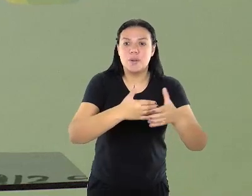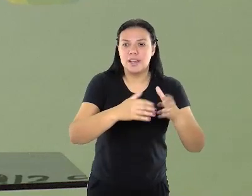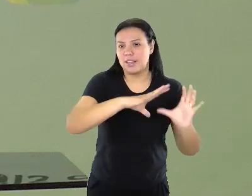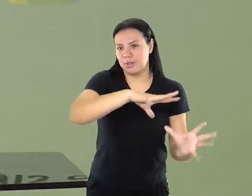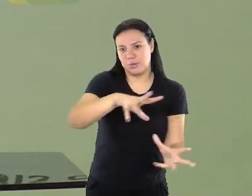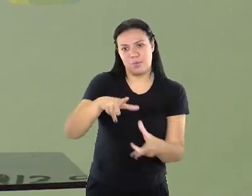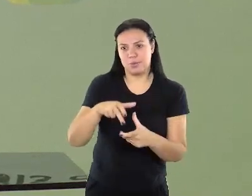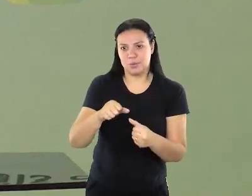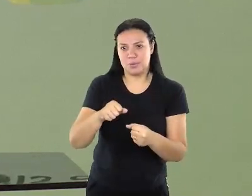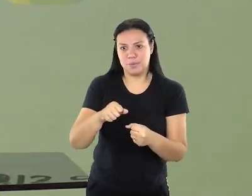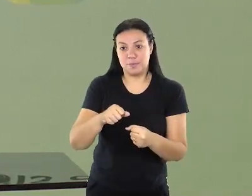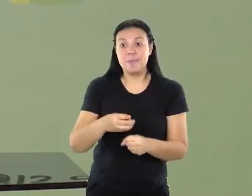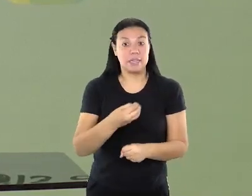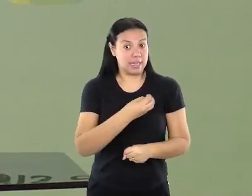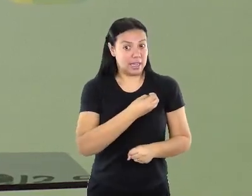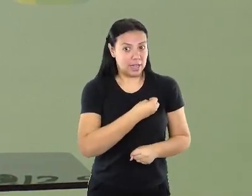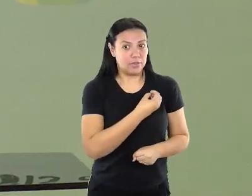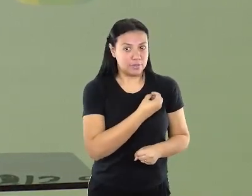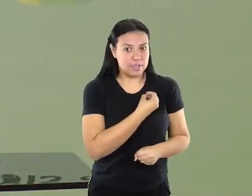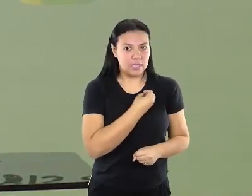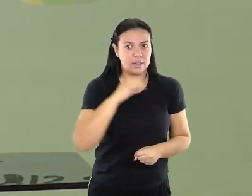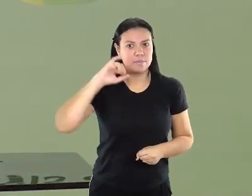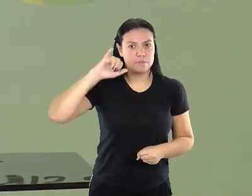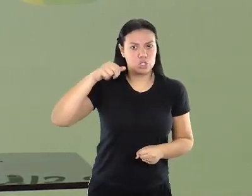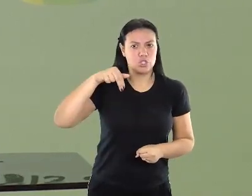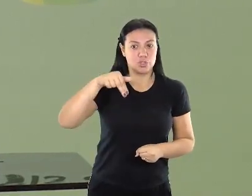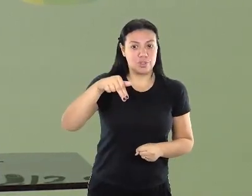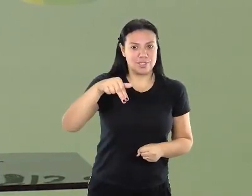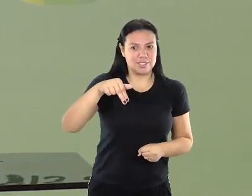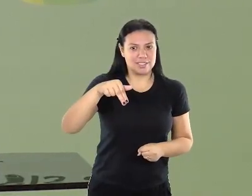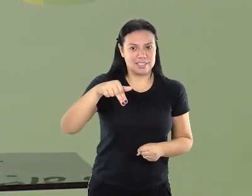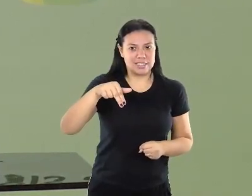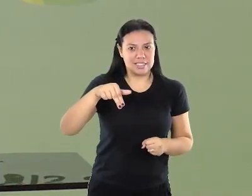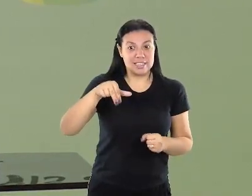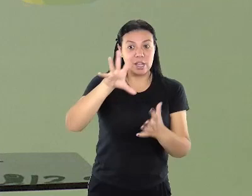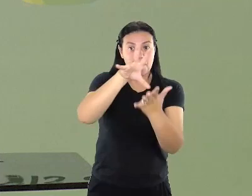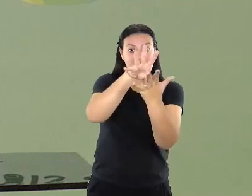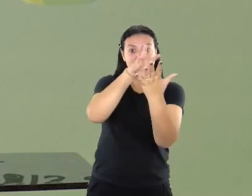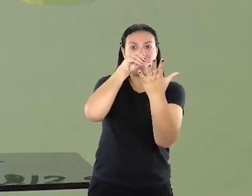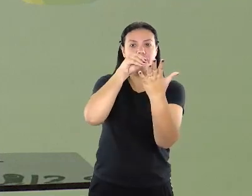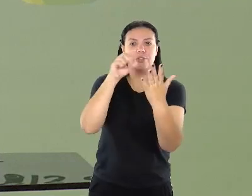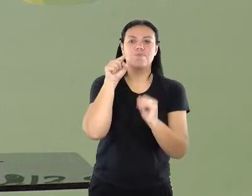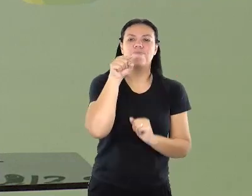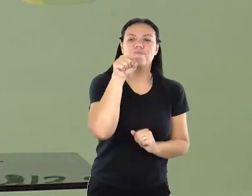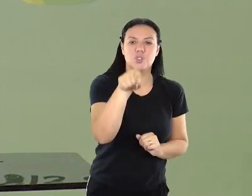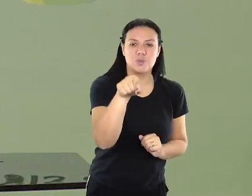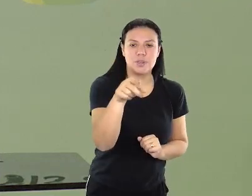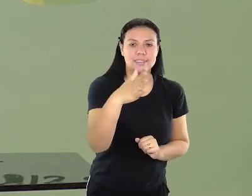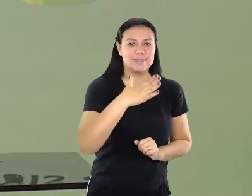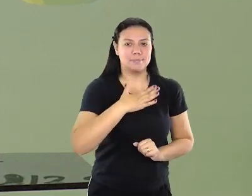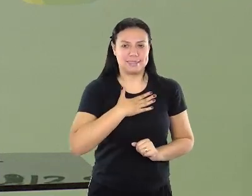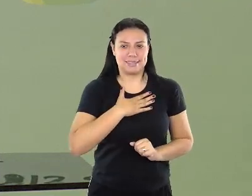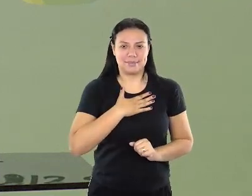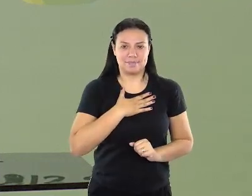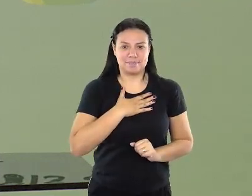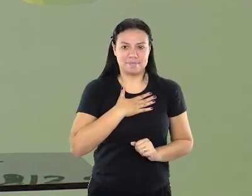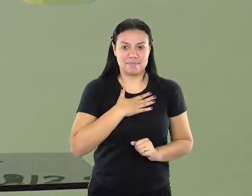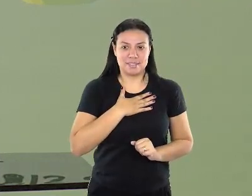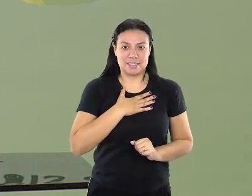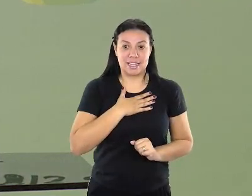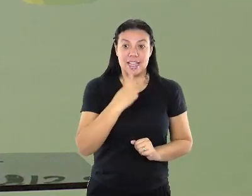A vida de Jonas é uma fotografia minha e sua, um retrato da igreja. Eu creio que